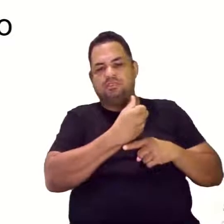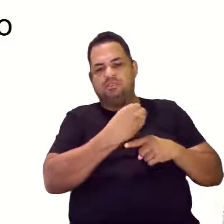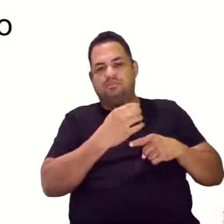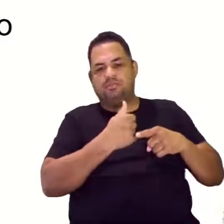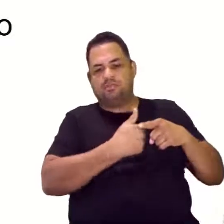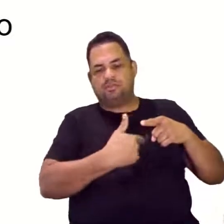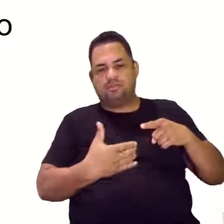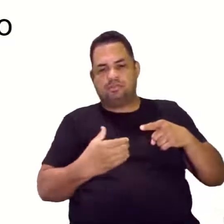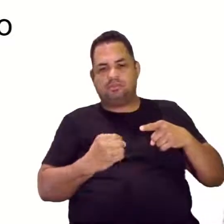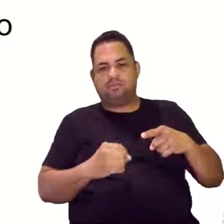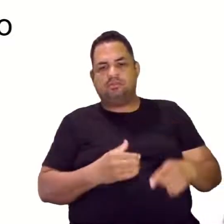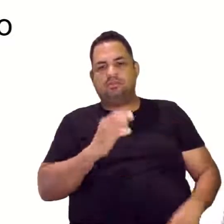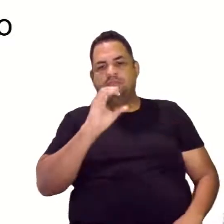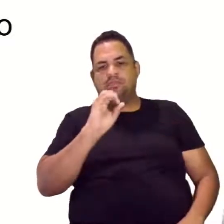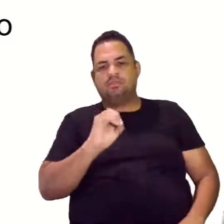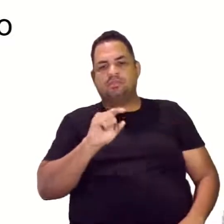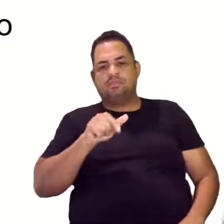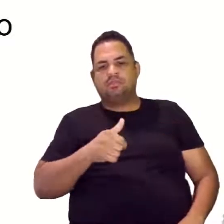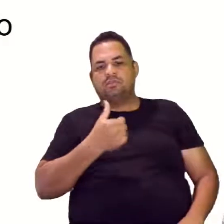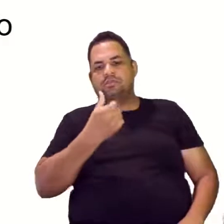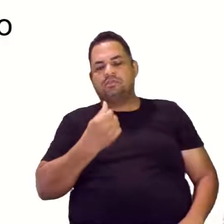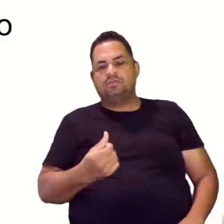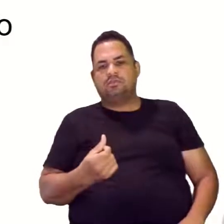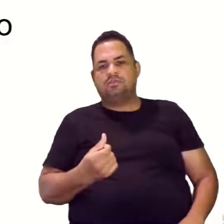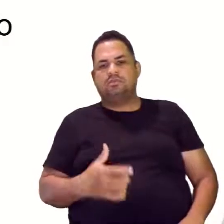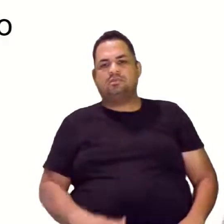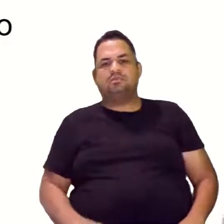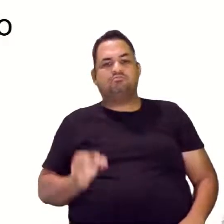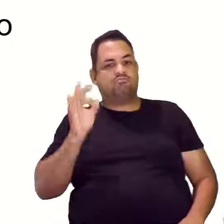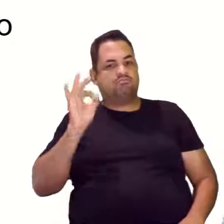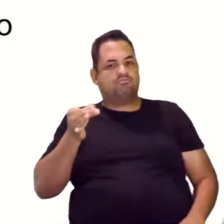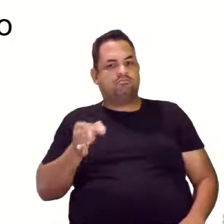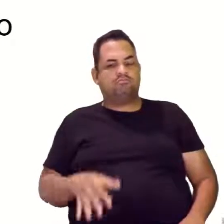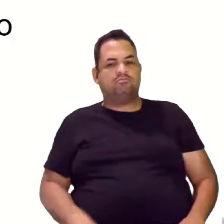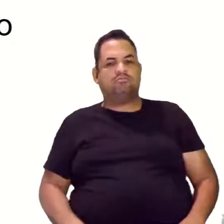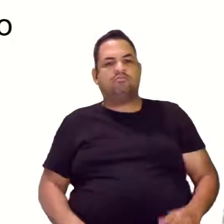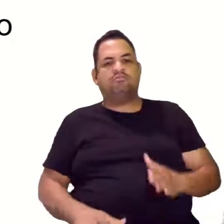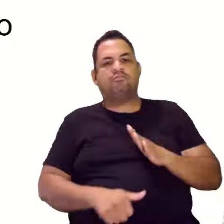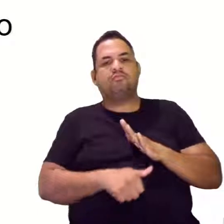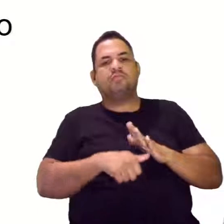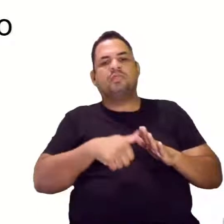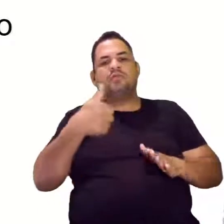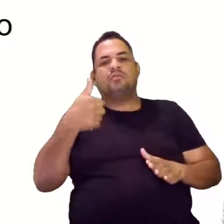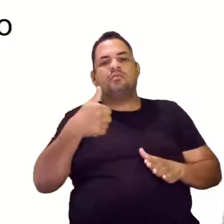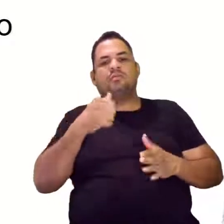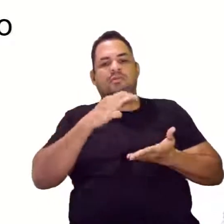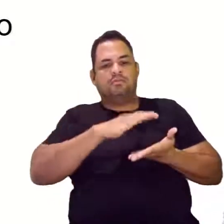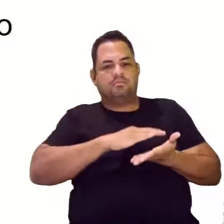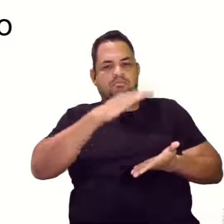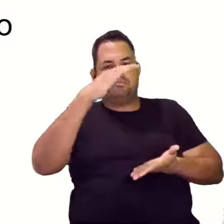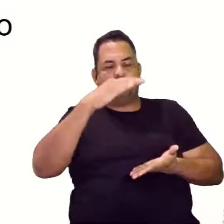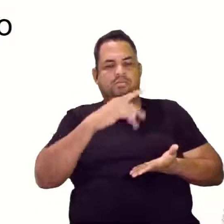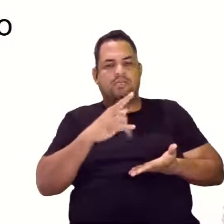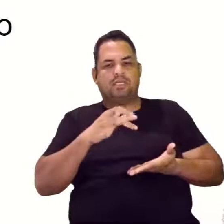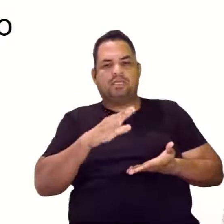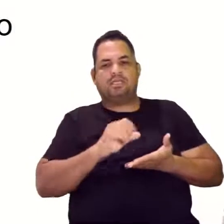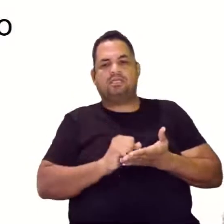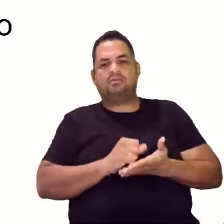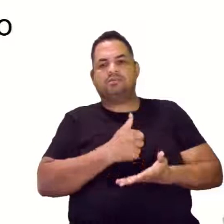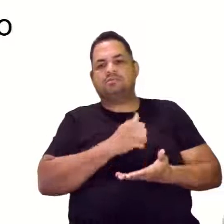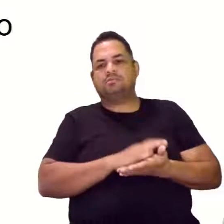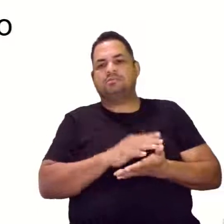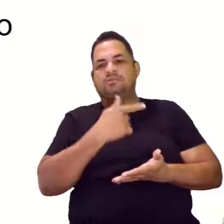100. 100, que é o mesmo que 0,6, certo? Certo. O primeiro pack vai ser 21,60.